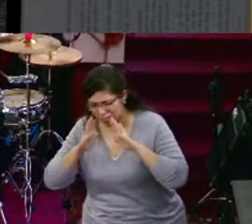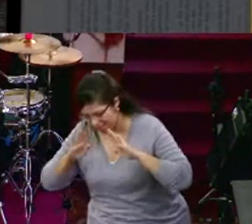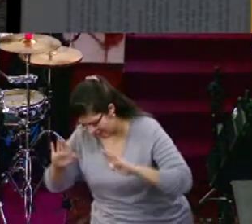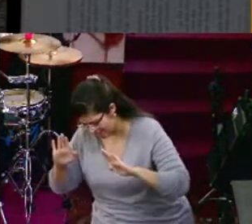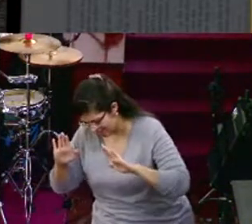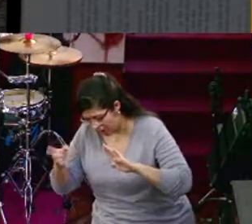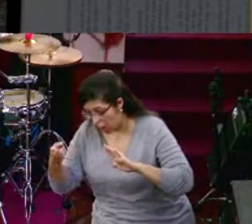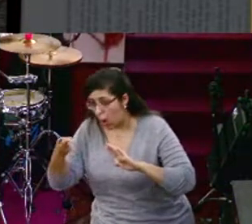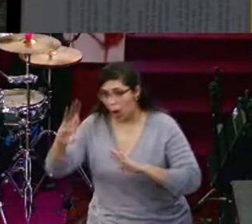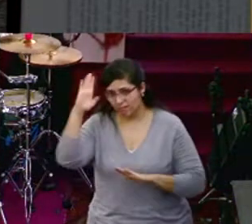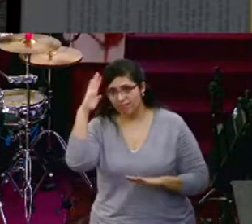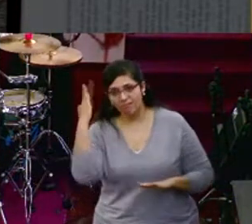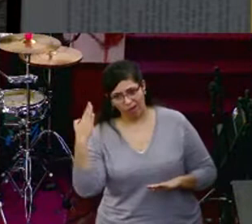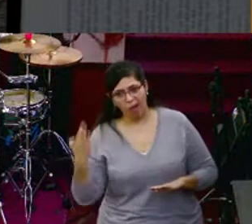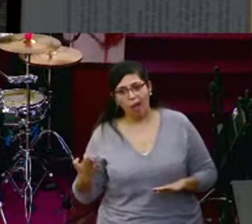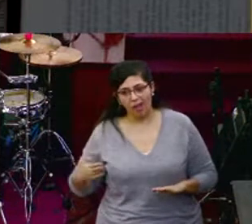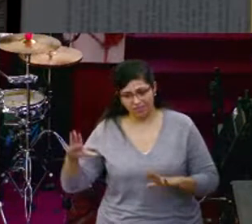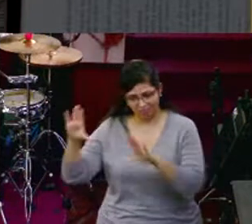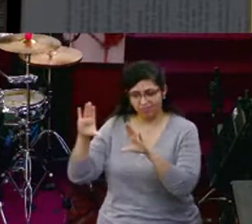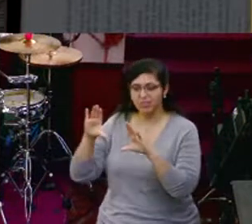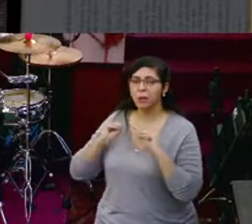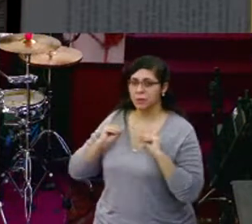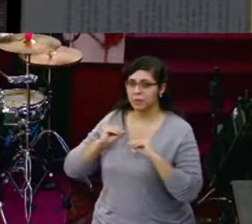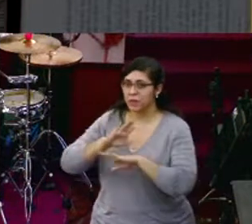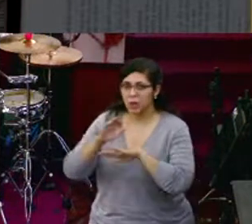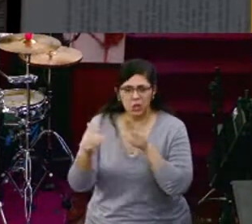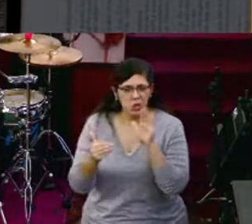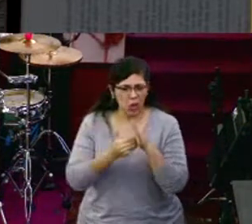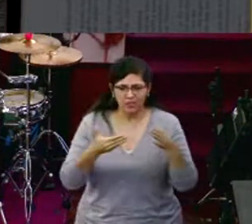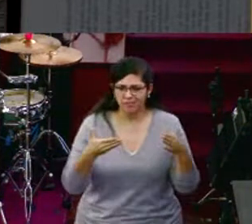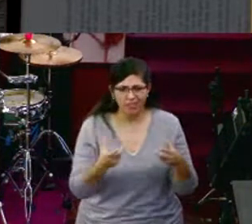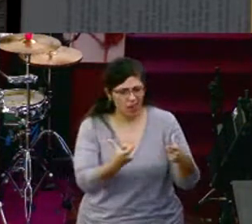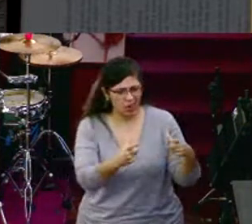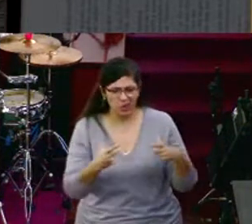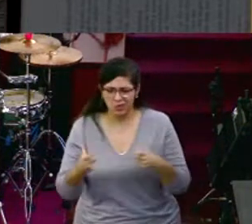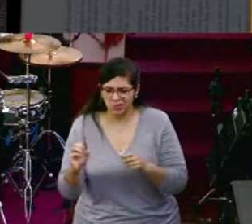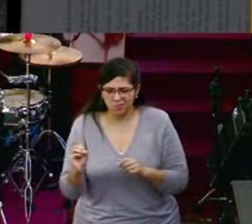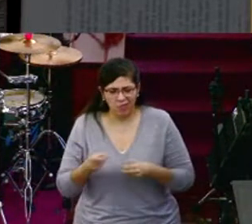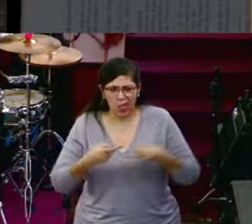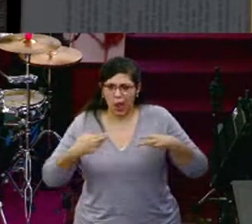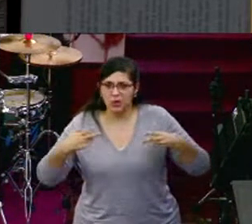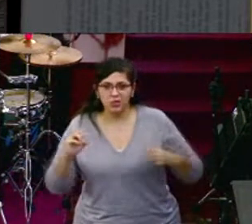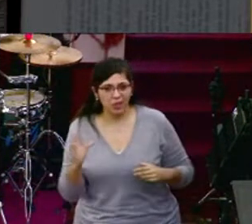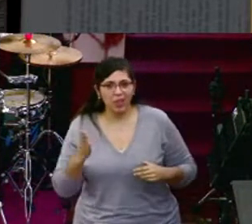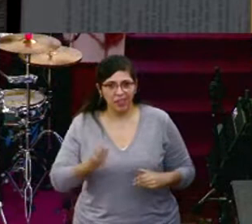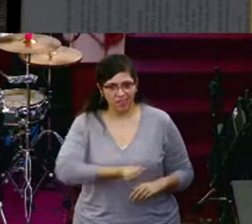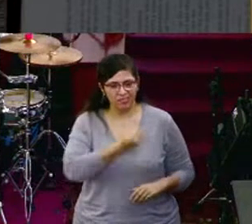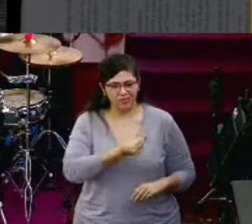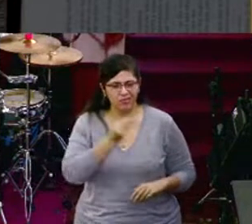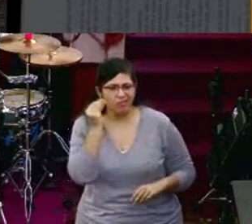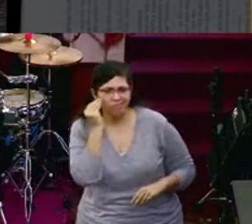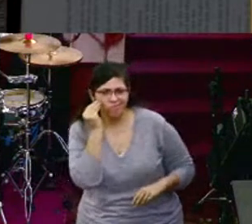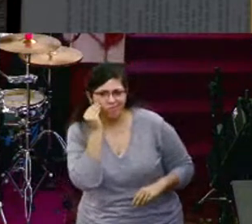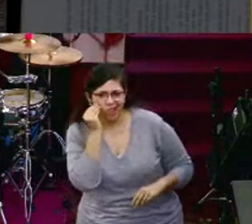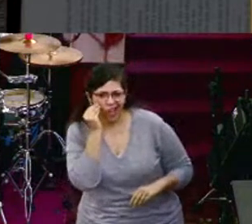também ser honrado de tudo e em todas as circunstâncias já tenho experiência tanto